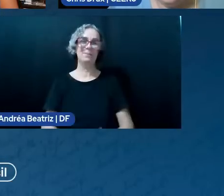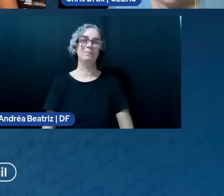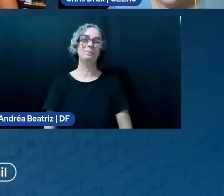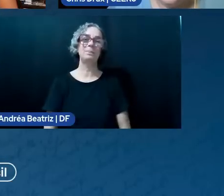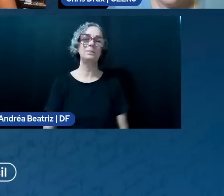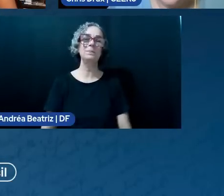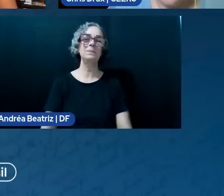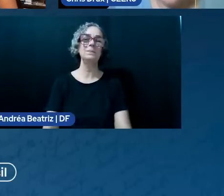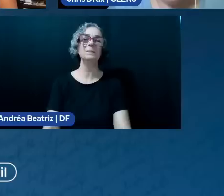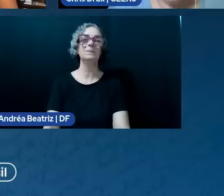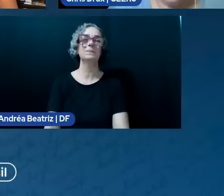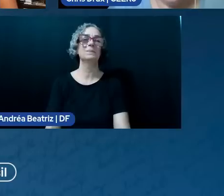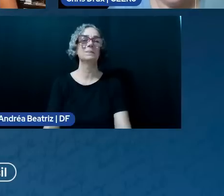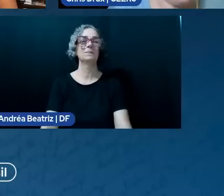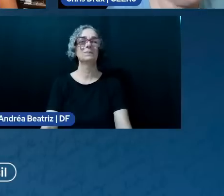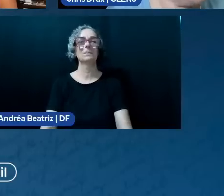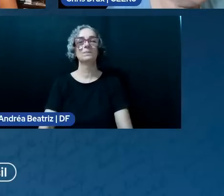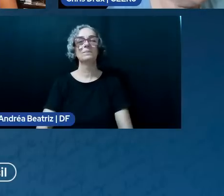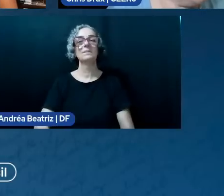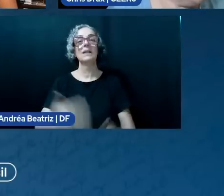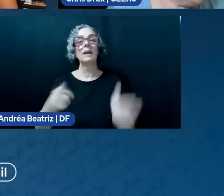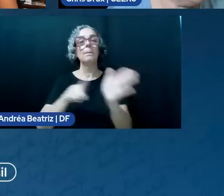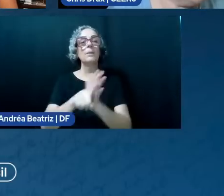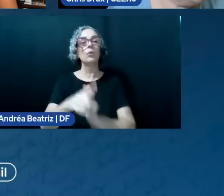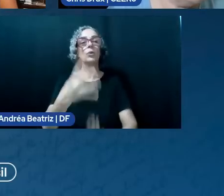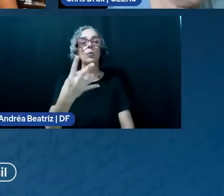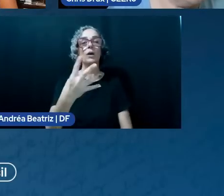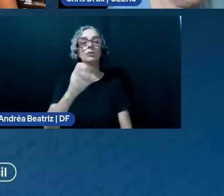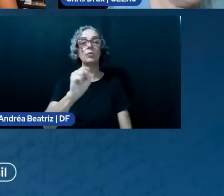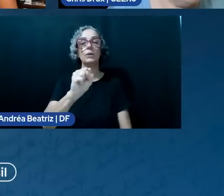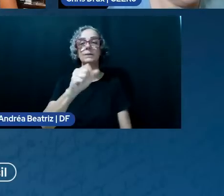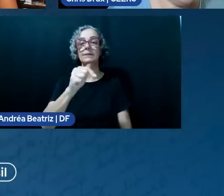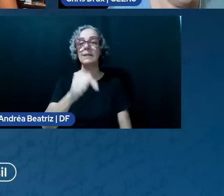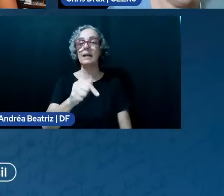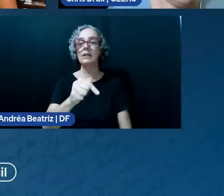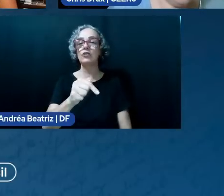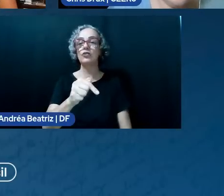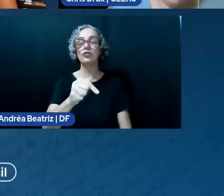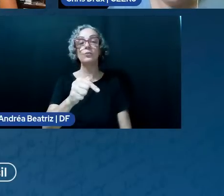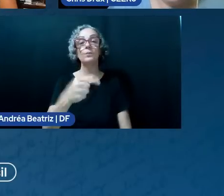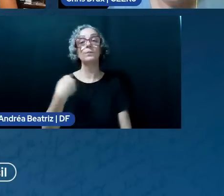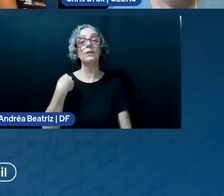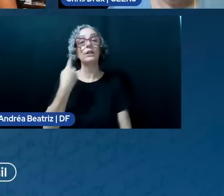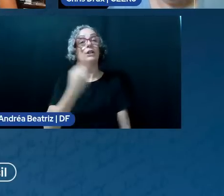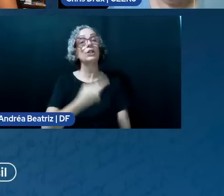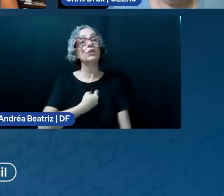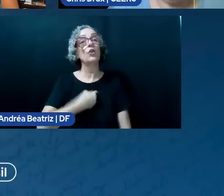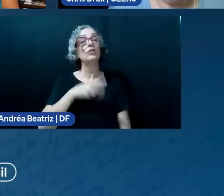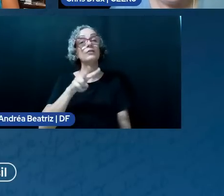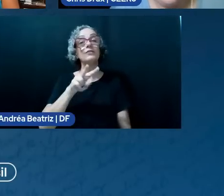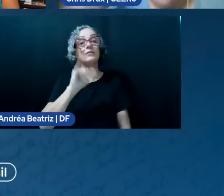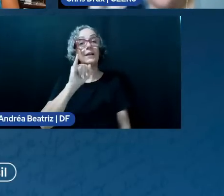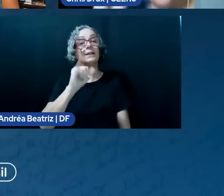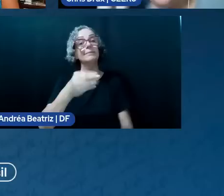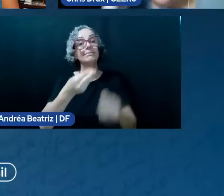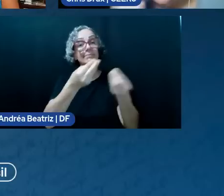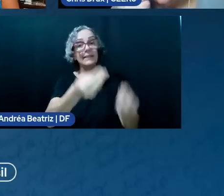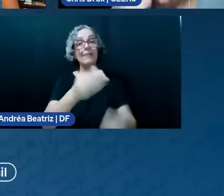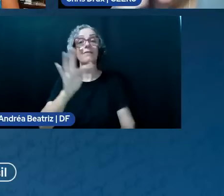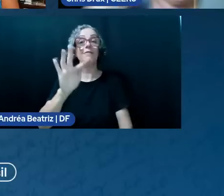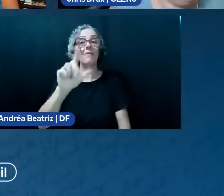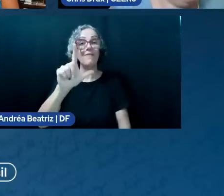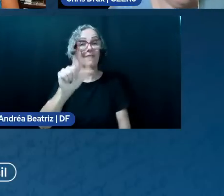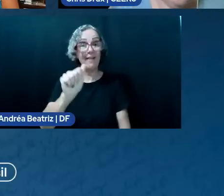Maravilha, Lúcia. E a 487, que é a nossa próxima questão, que a gente vai lançar aqui para o Flávio, também ela é